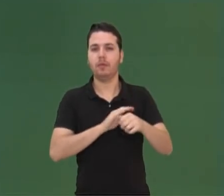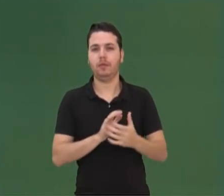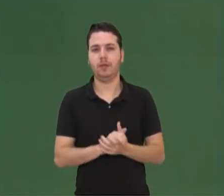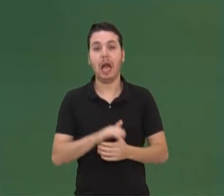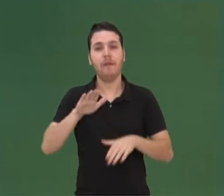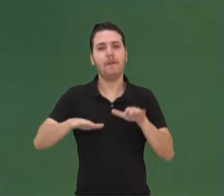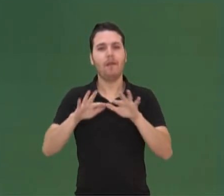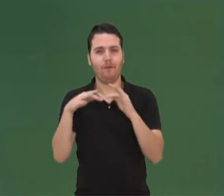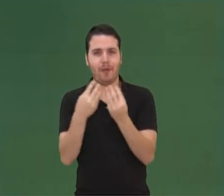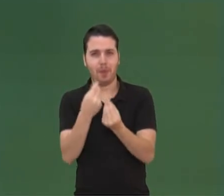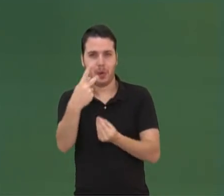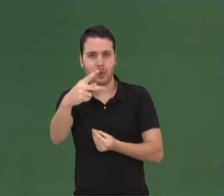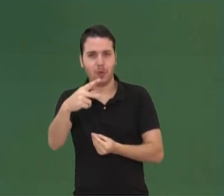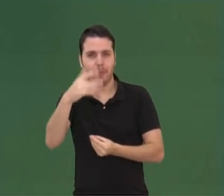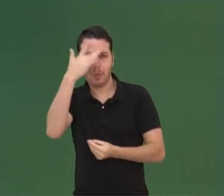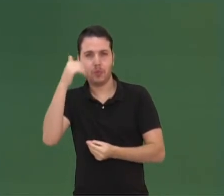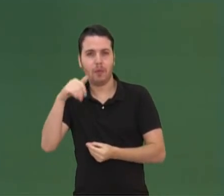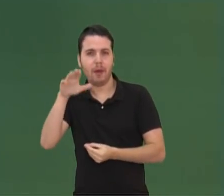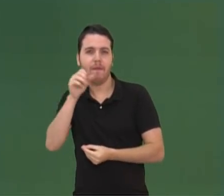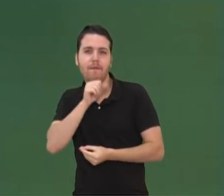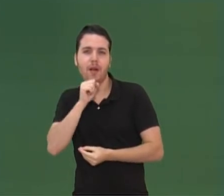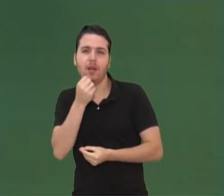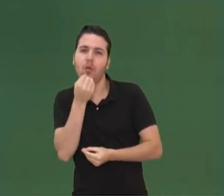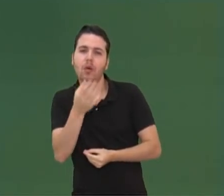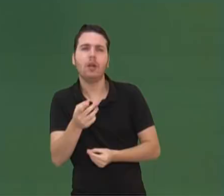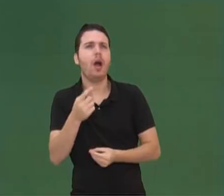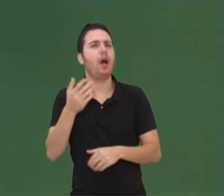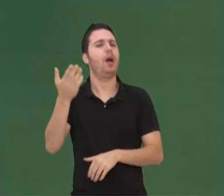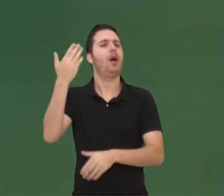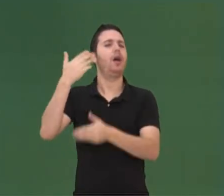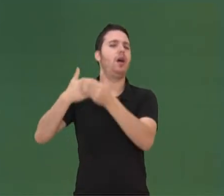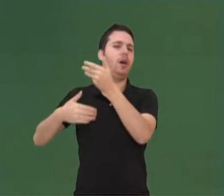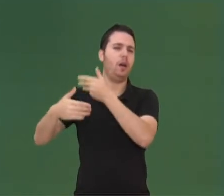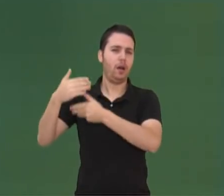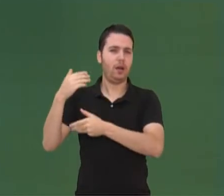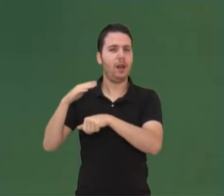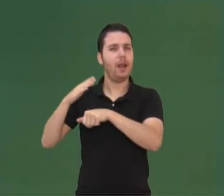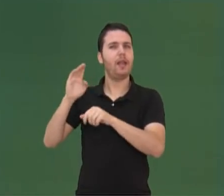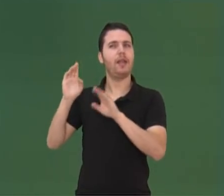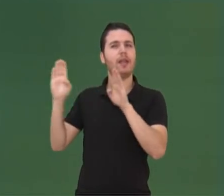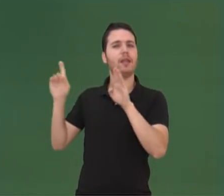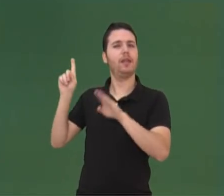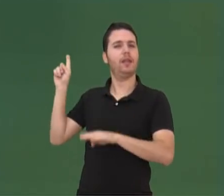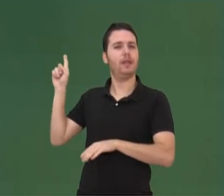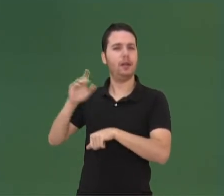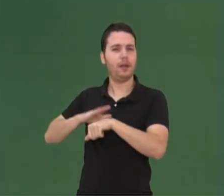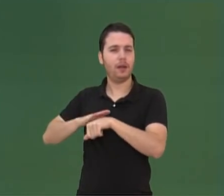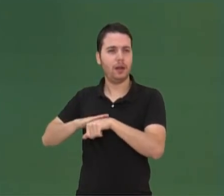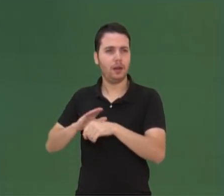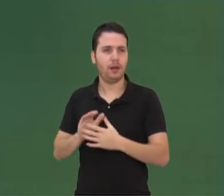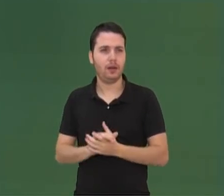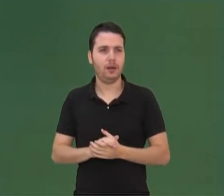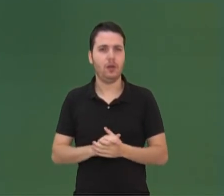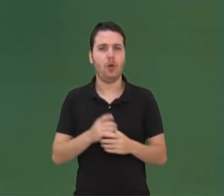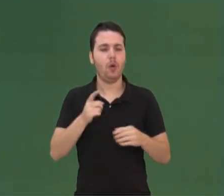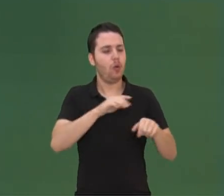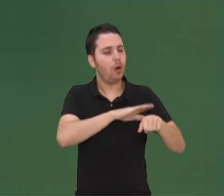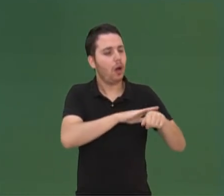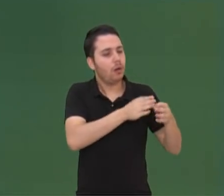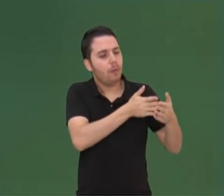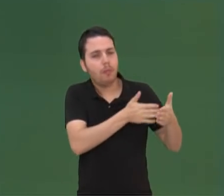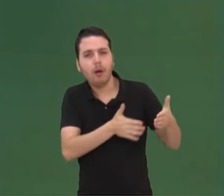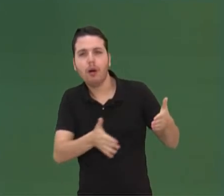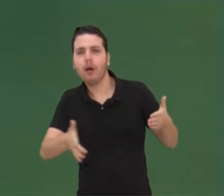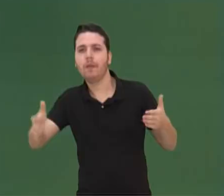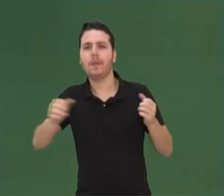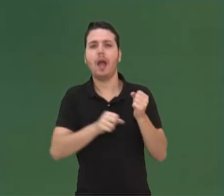aquele tempo, naquele tempo, durante muito tempo, anos depois, que